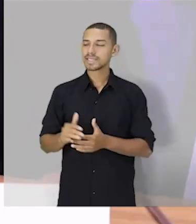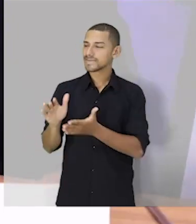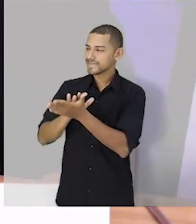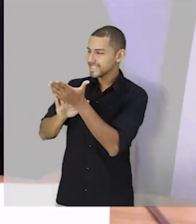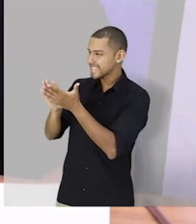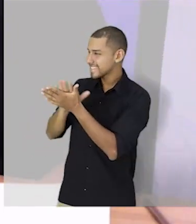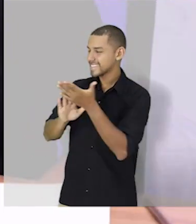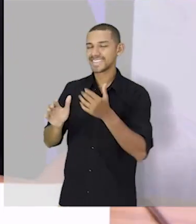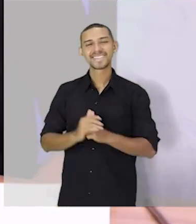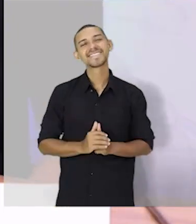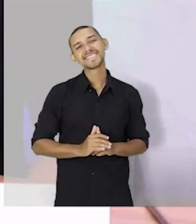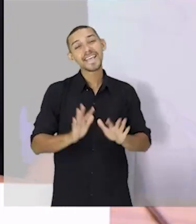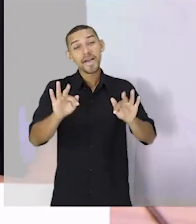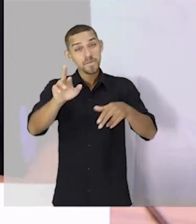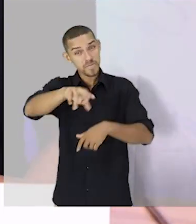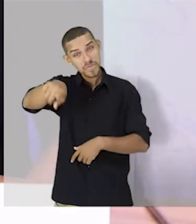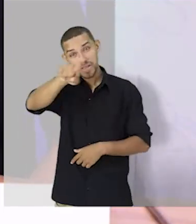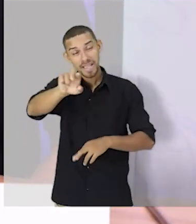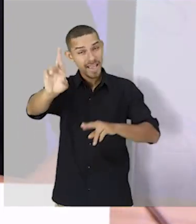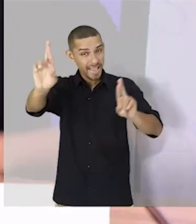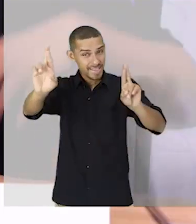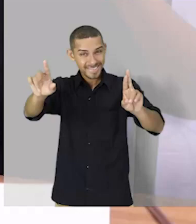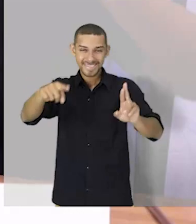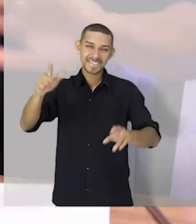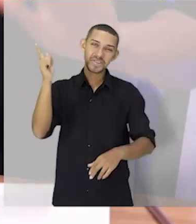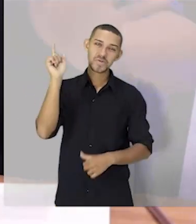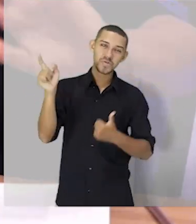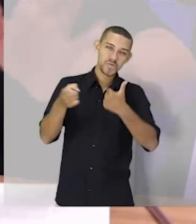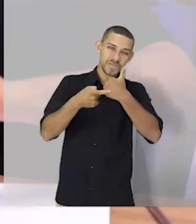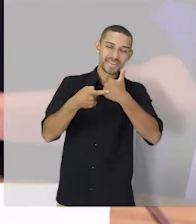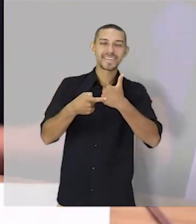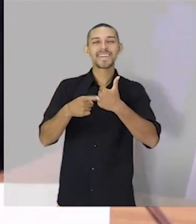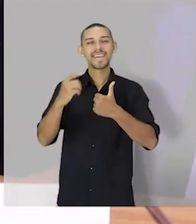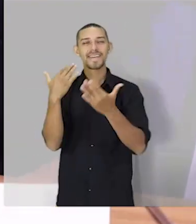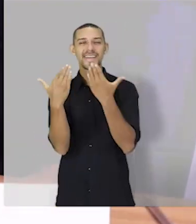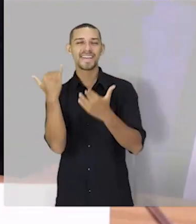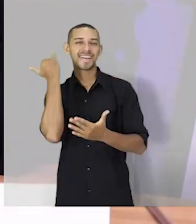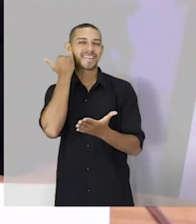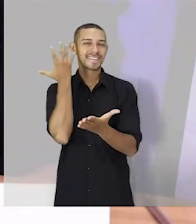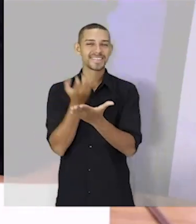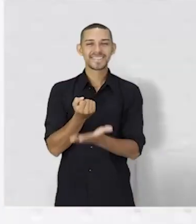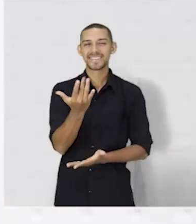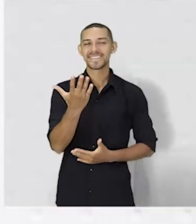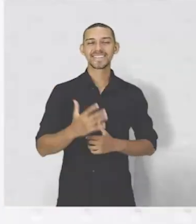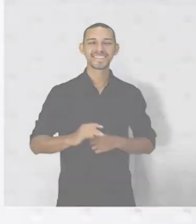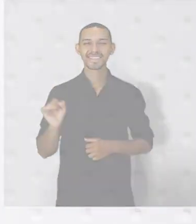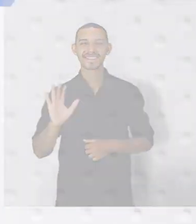nada. E é isso, espero que vocês tenham gostado. Até o próximo Papo de Recreio. Tchau, tchau.